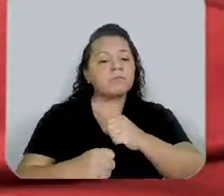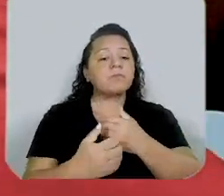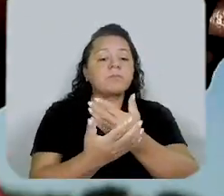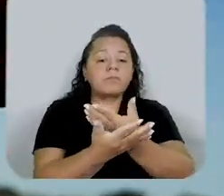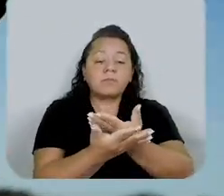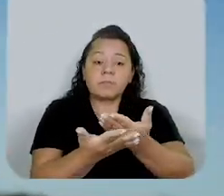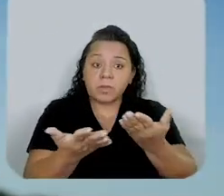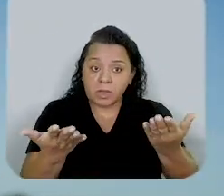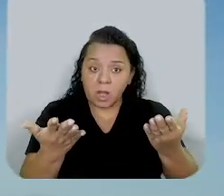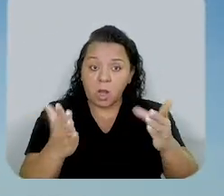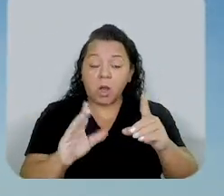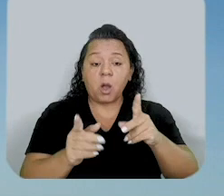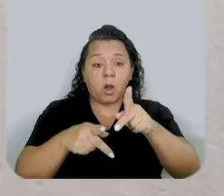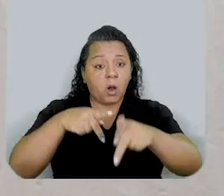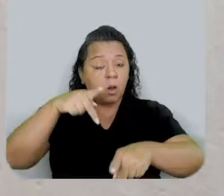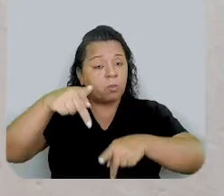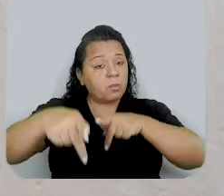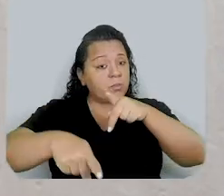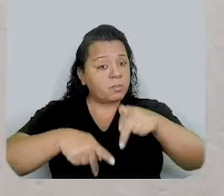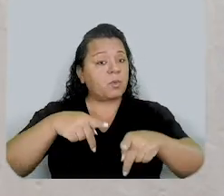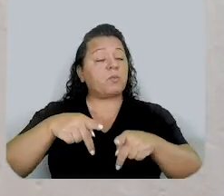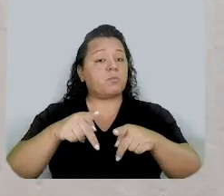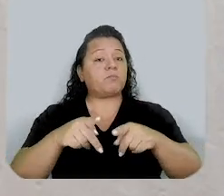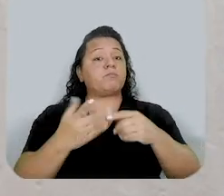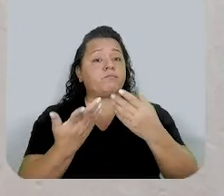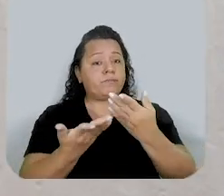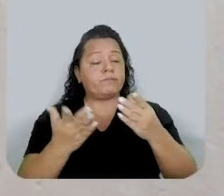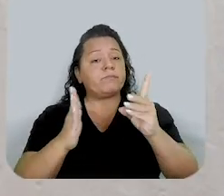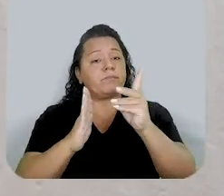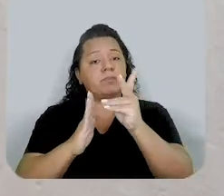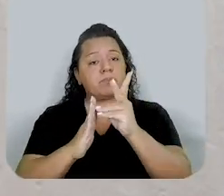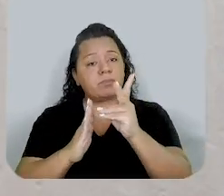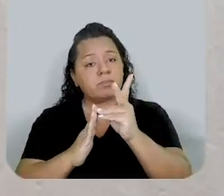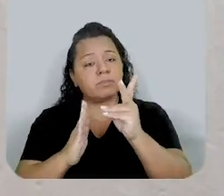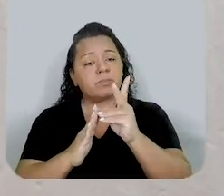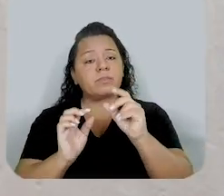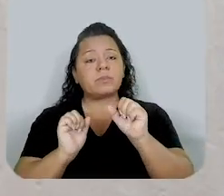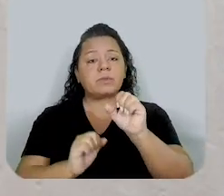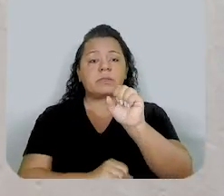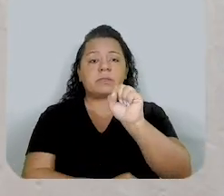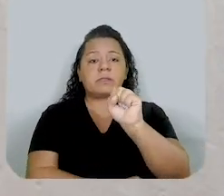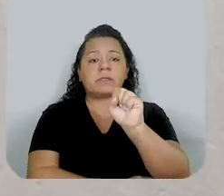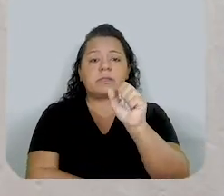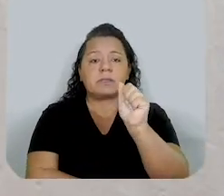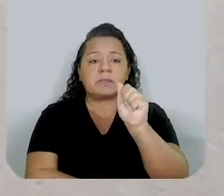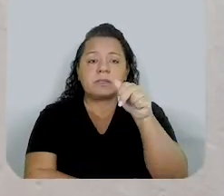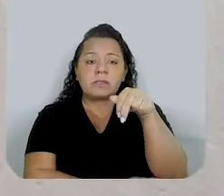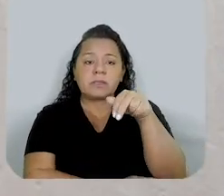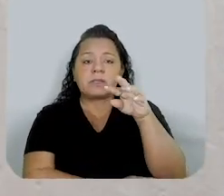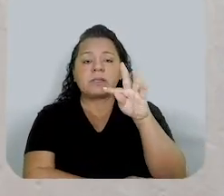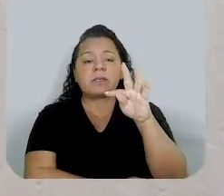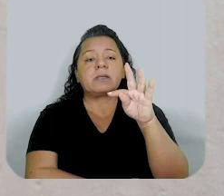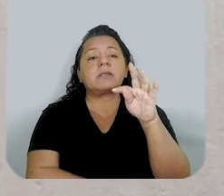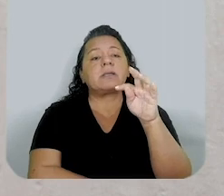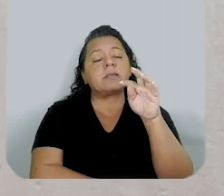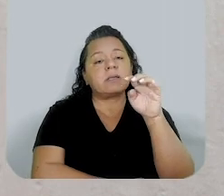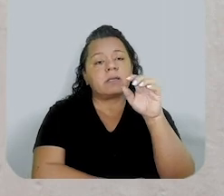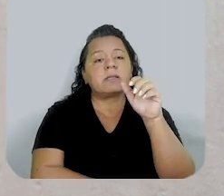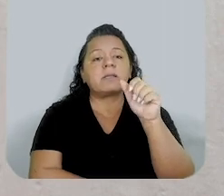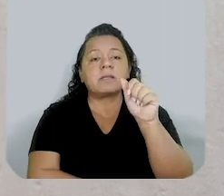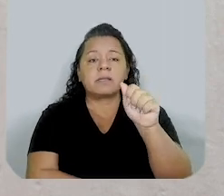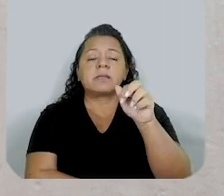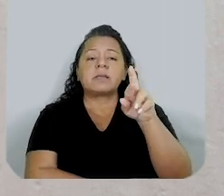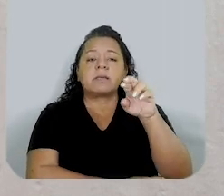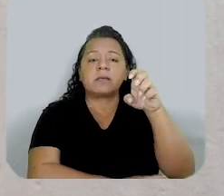Para nós, Sateremaué, a adolescente, quando ela tem o primeiro ciclo menstrual dela, ela não toma banho no